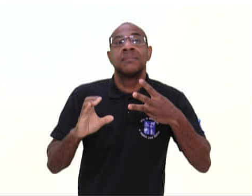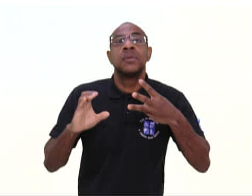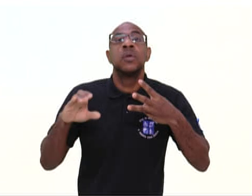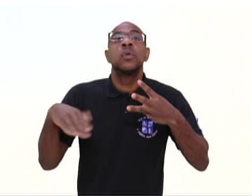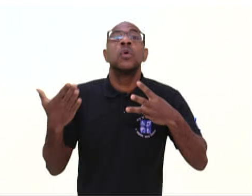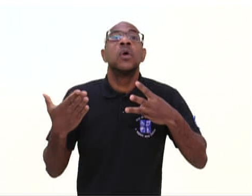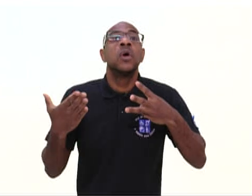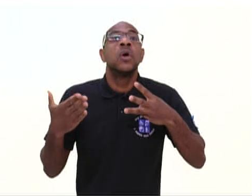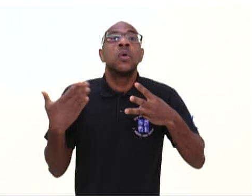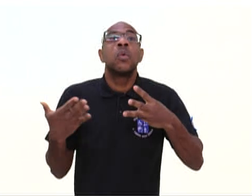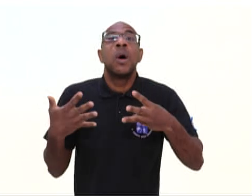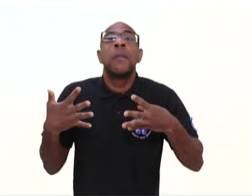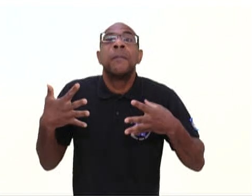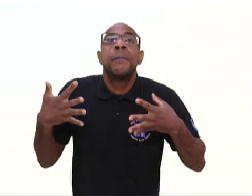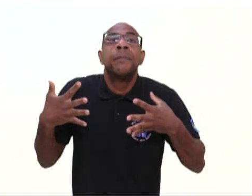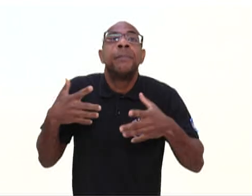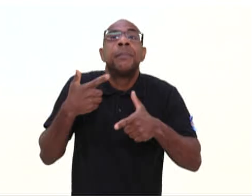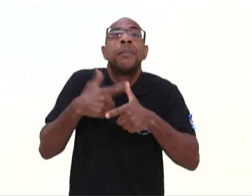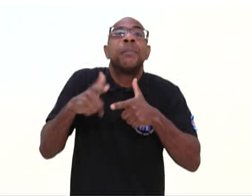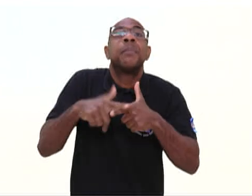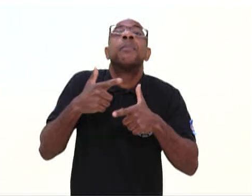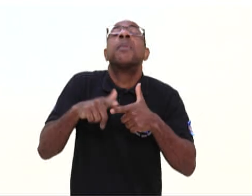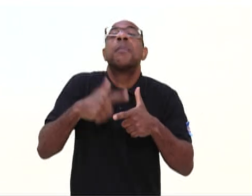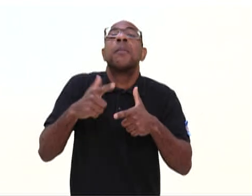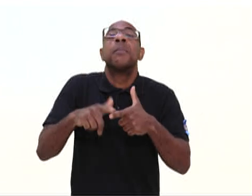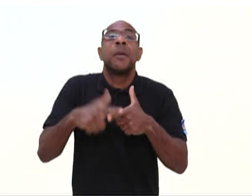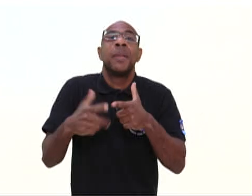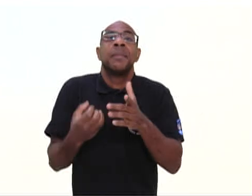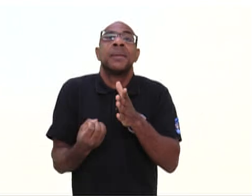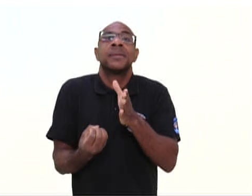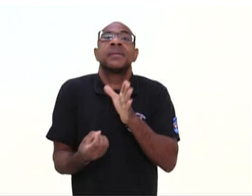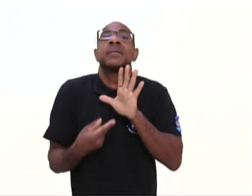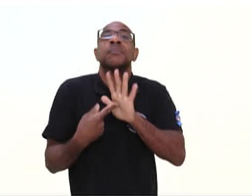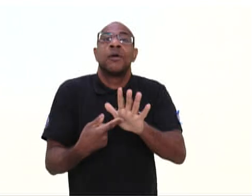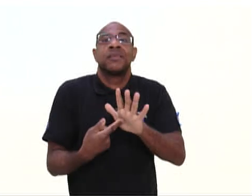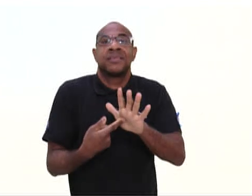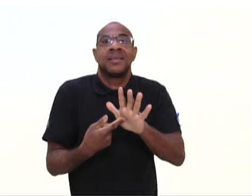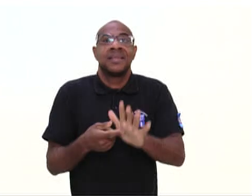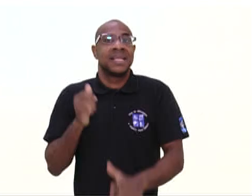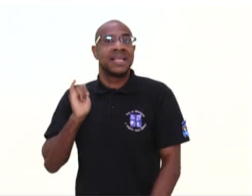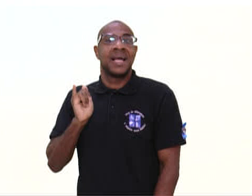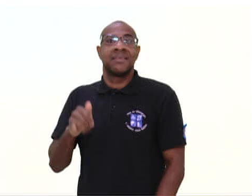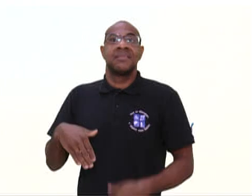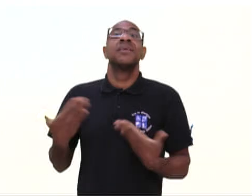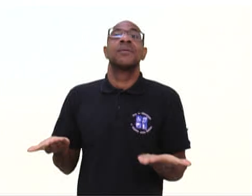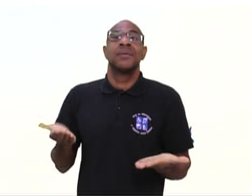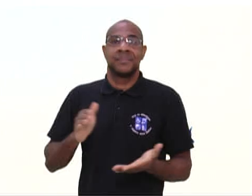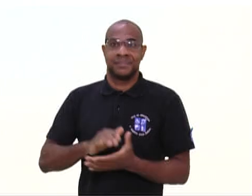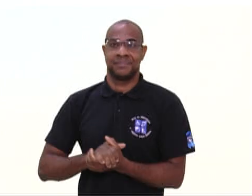o conflito gerador da narrativa? Ele já está aí. Eu já volto comentando com vocês.